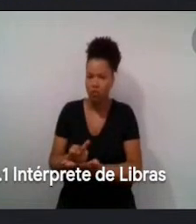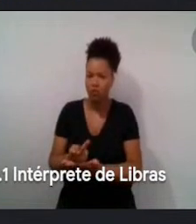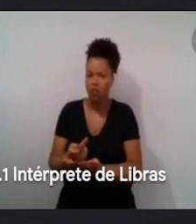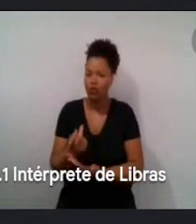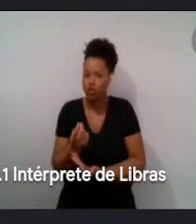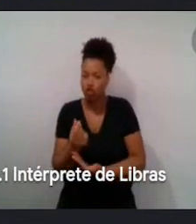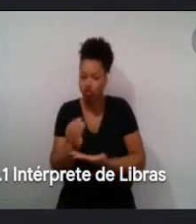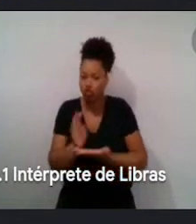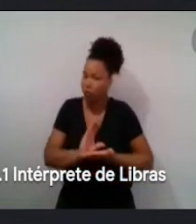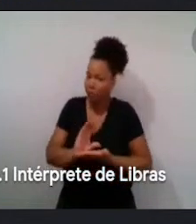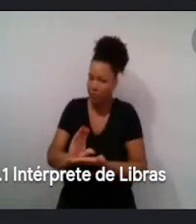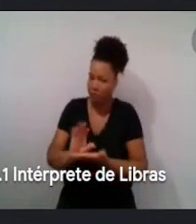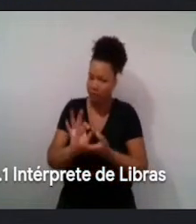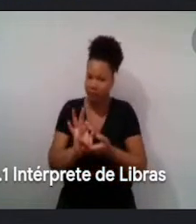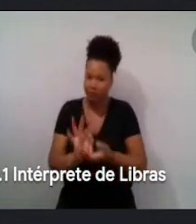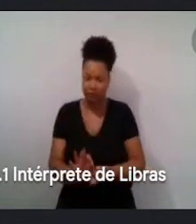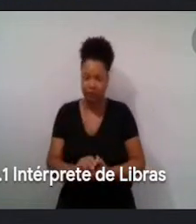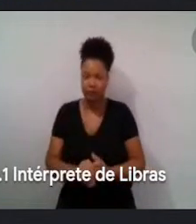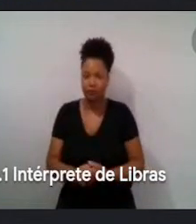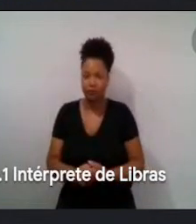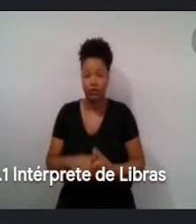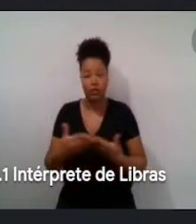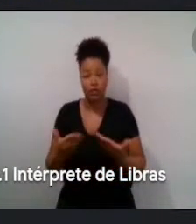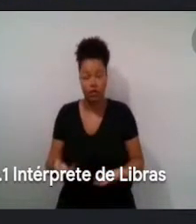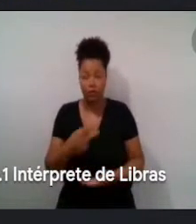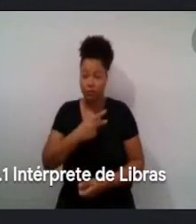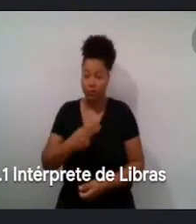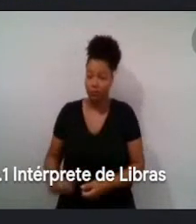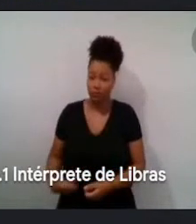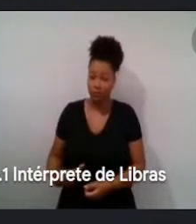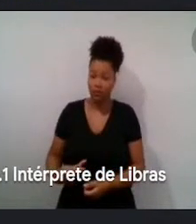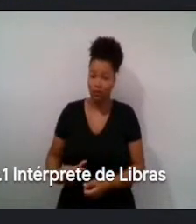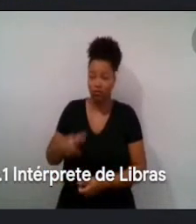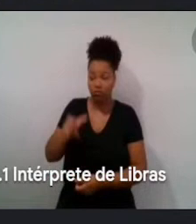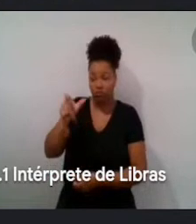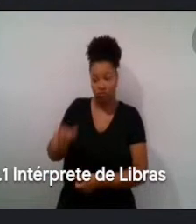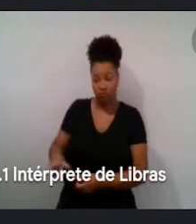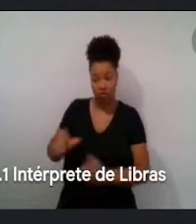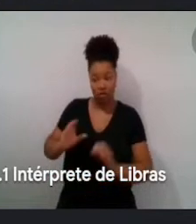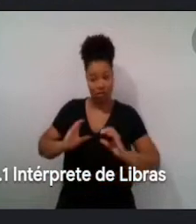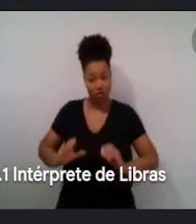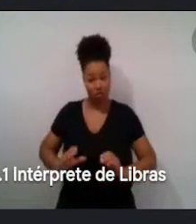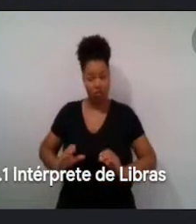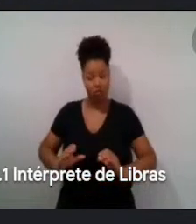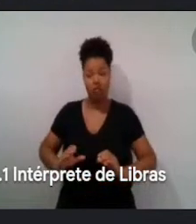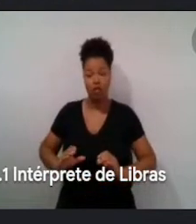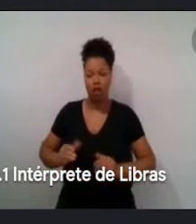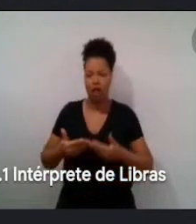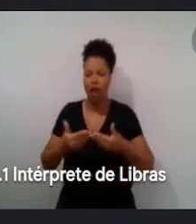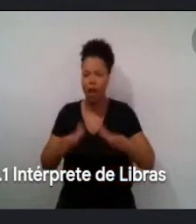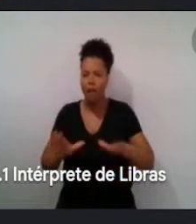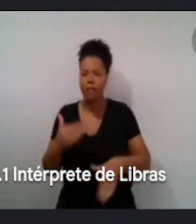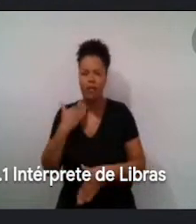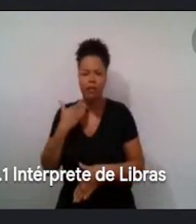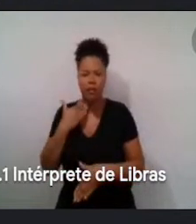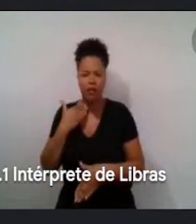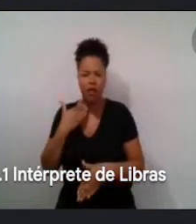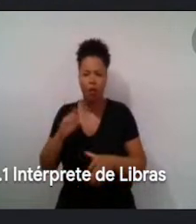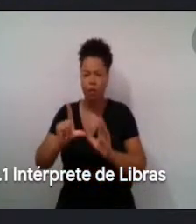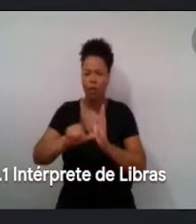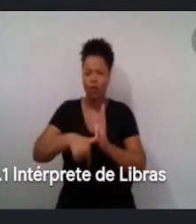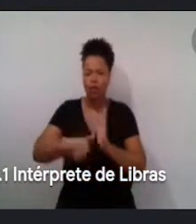desses valores. Dessa forma, senhor presidente, a conduta do prestador ao abrir conta bancária com atraso de 10